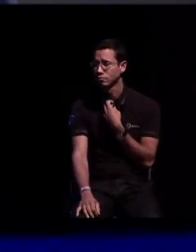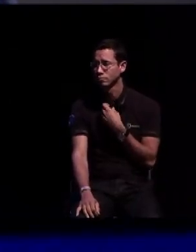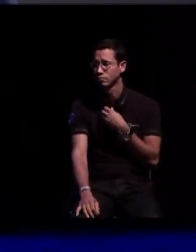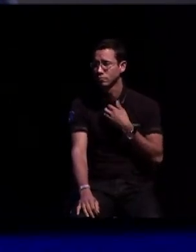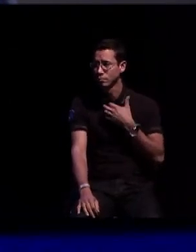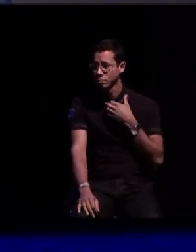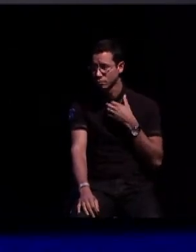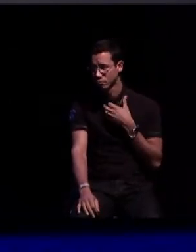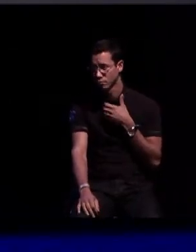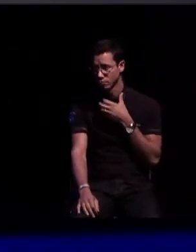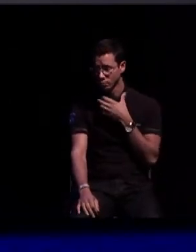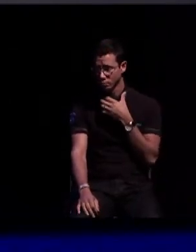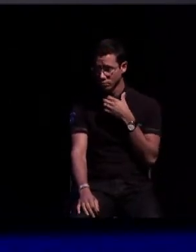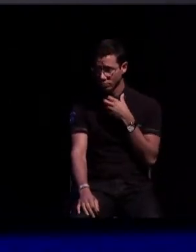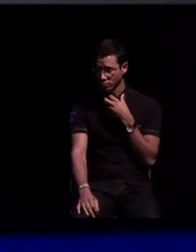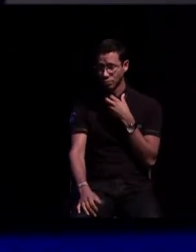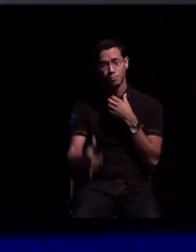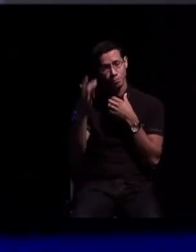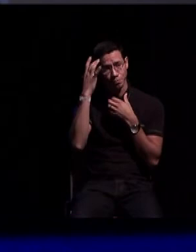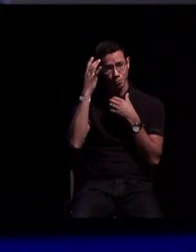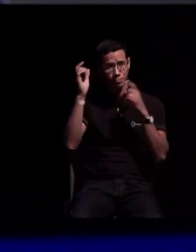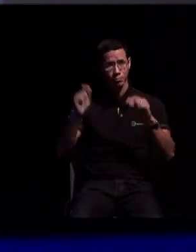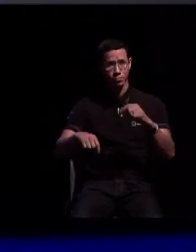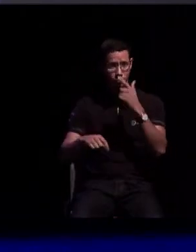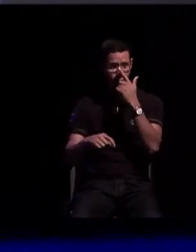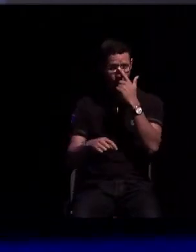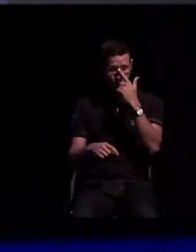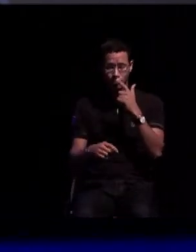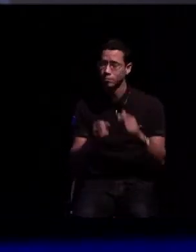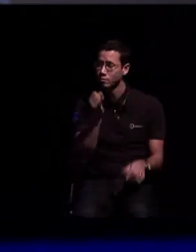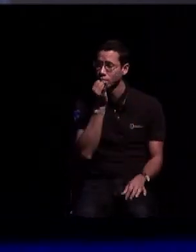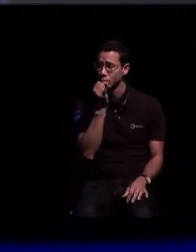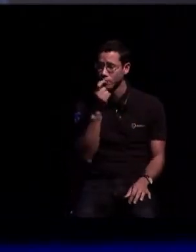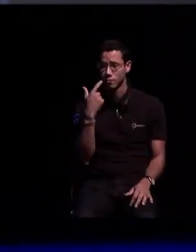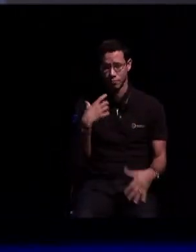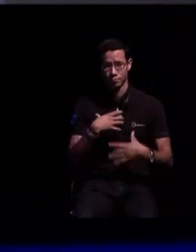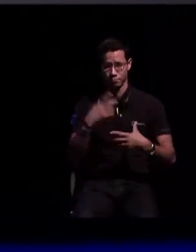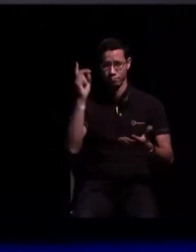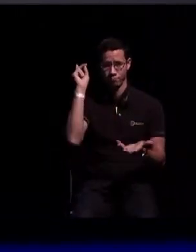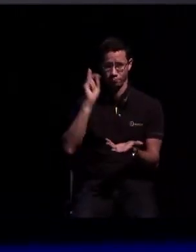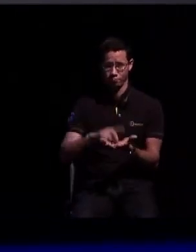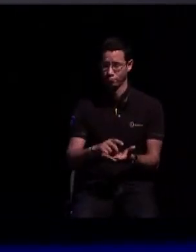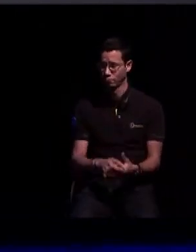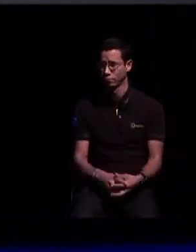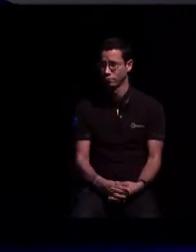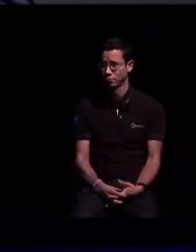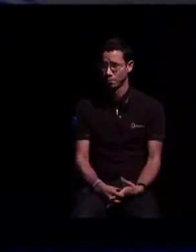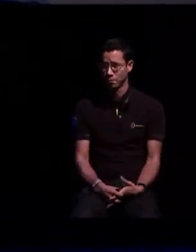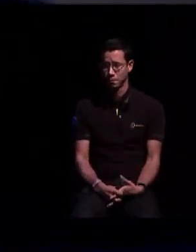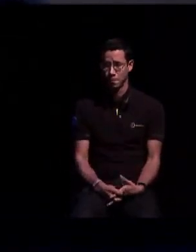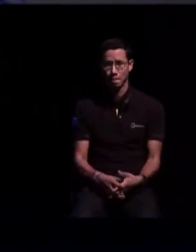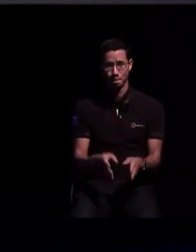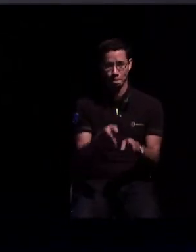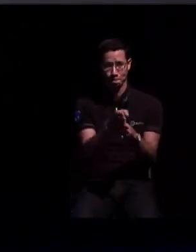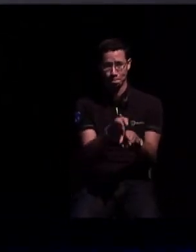pela redefinição, eu acho que a gente está, pessoal, eu vou ser muito sincero com vocês, a gente está num instante muito